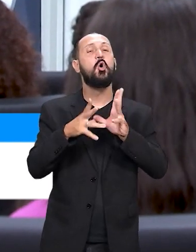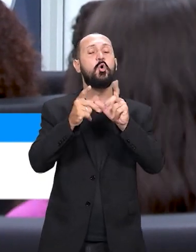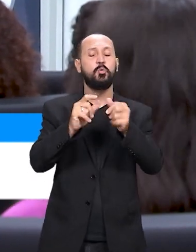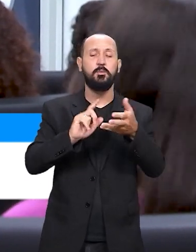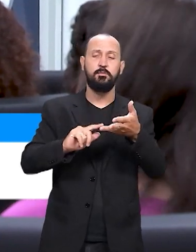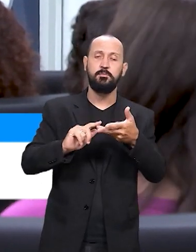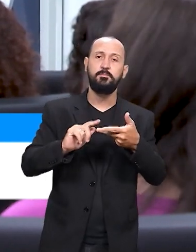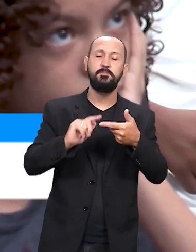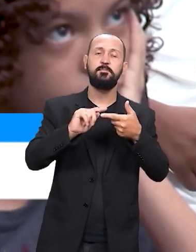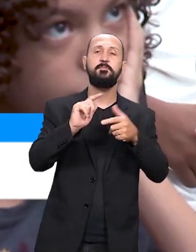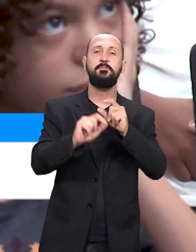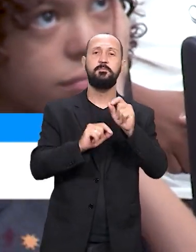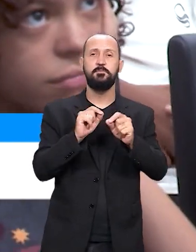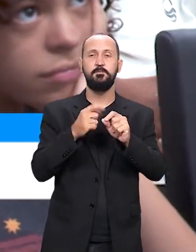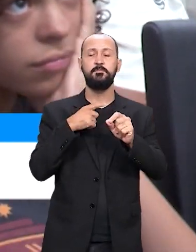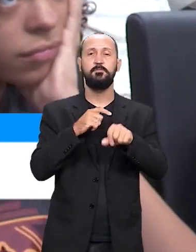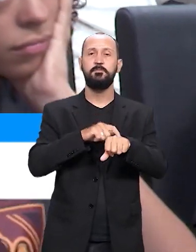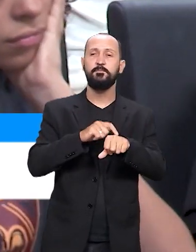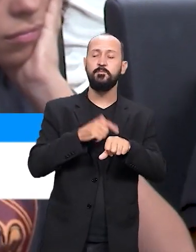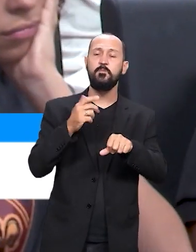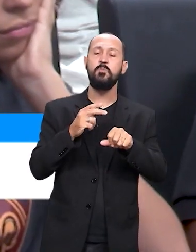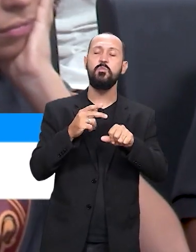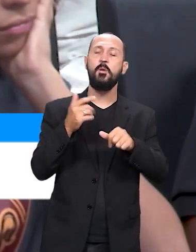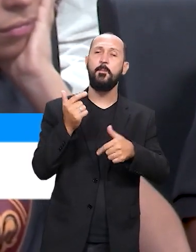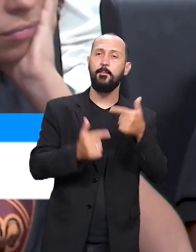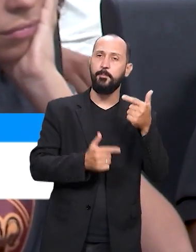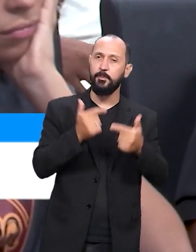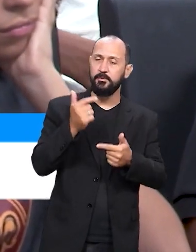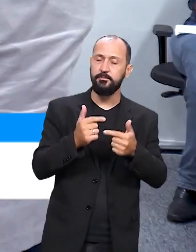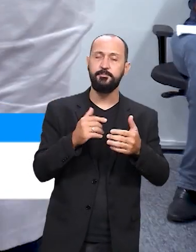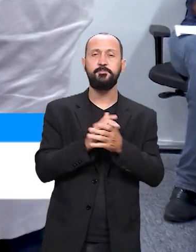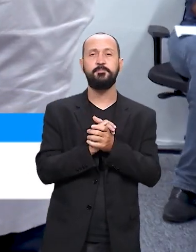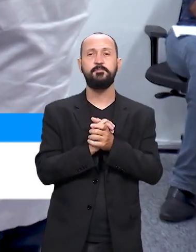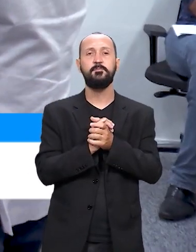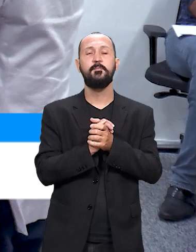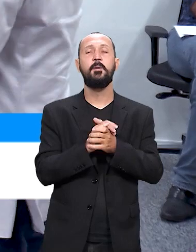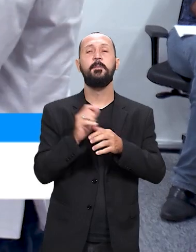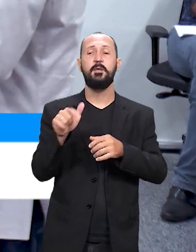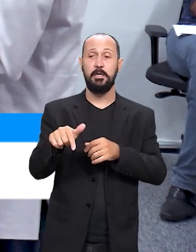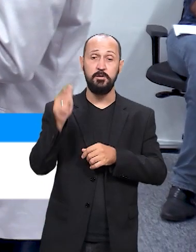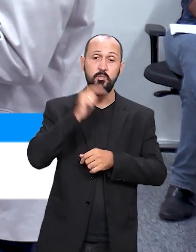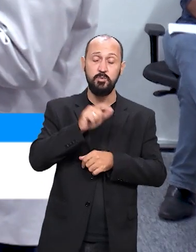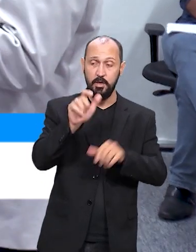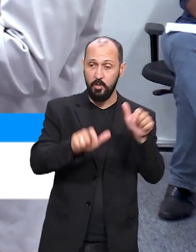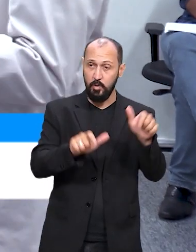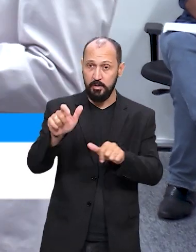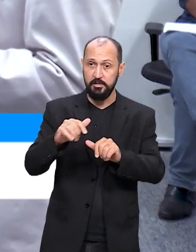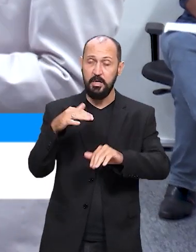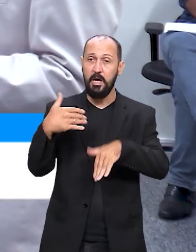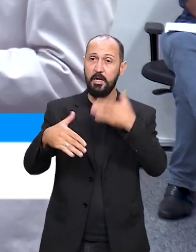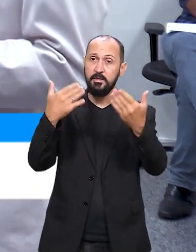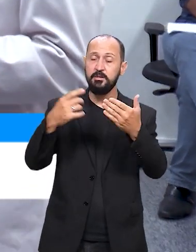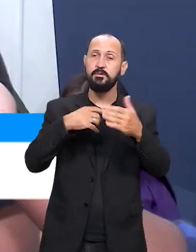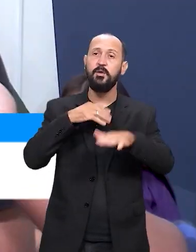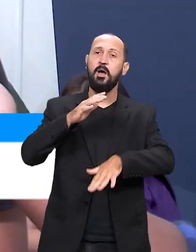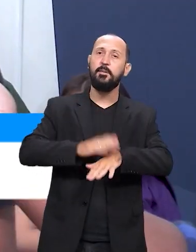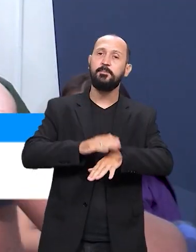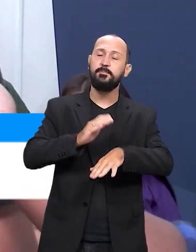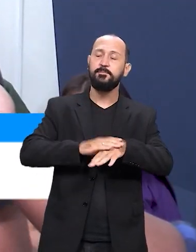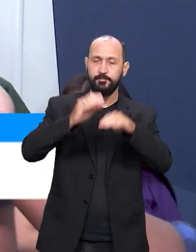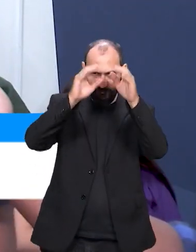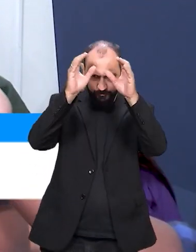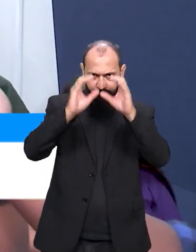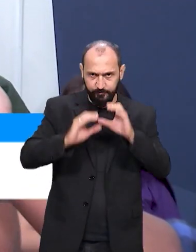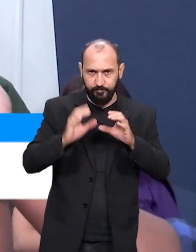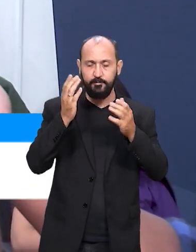mostrar para eles todas as fases, né, de um processo político e tudo mais, né? Até para eles, quando crescerem, né, ter a autonomia